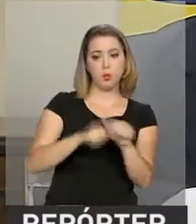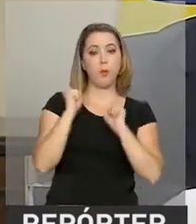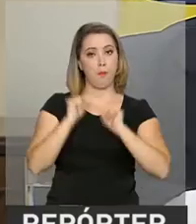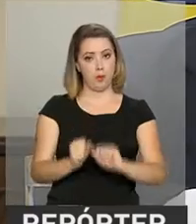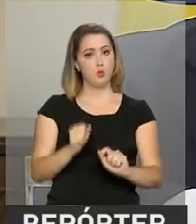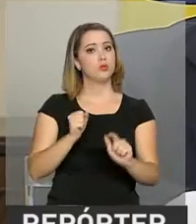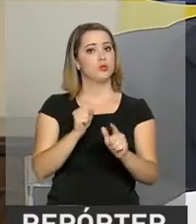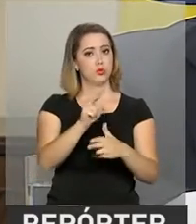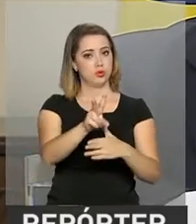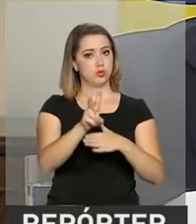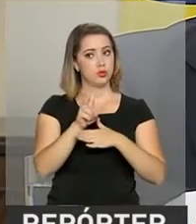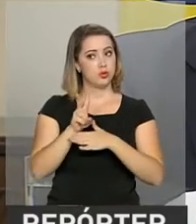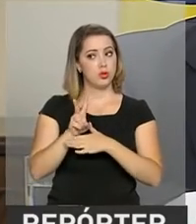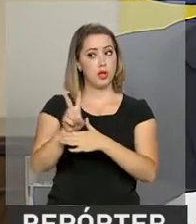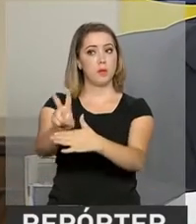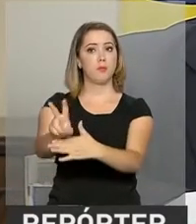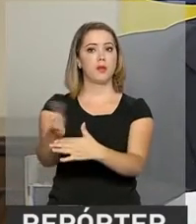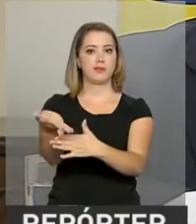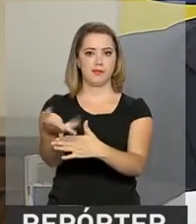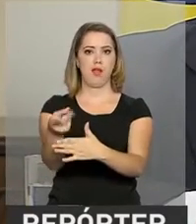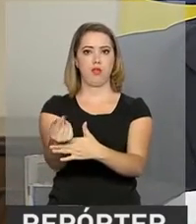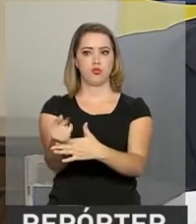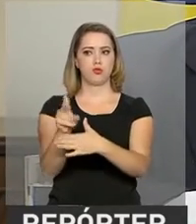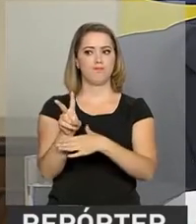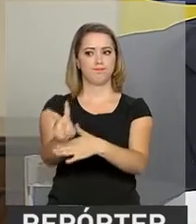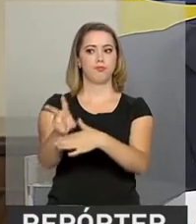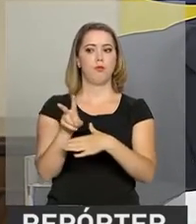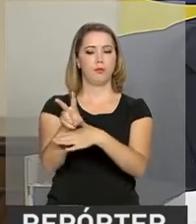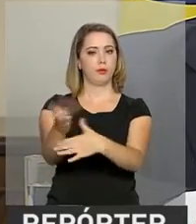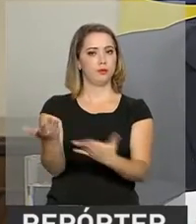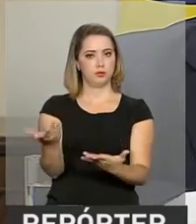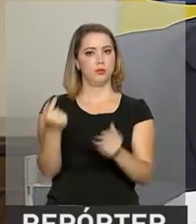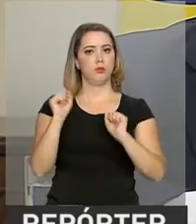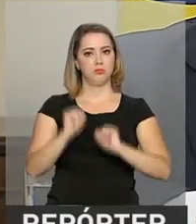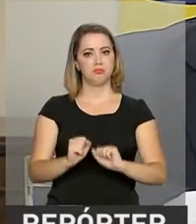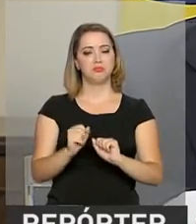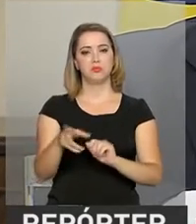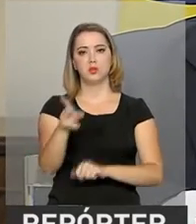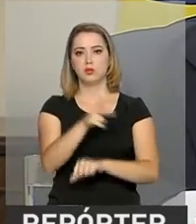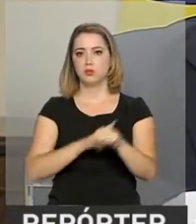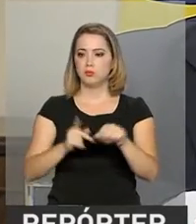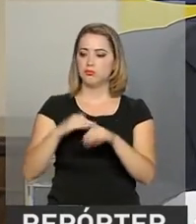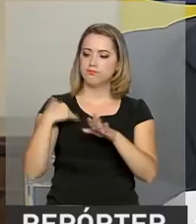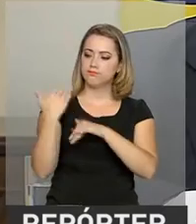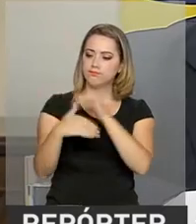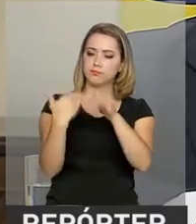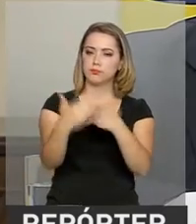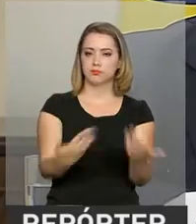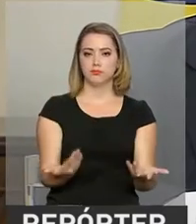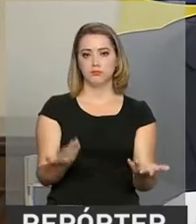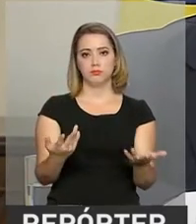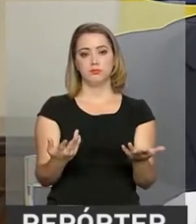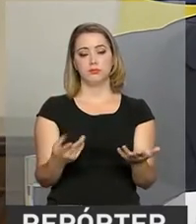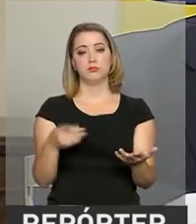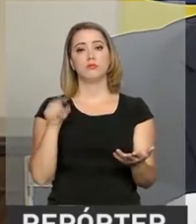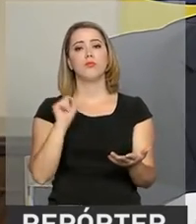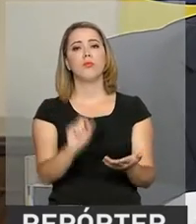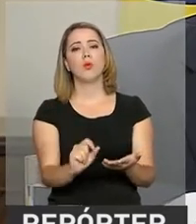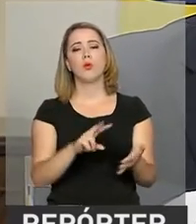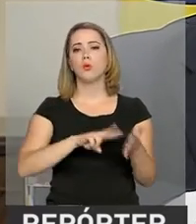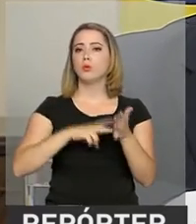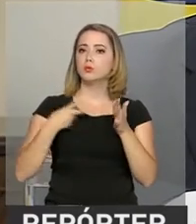embaixador nacional aaa a países em desenvolvimento no mundo nesse sentido é